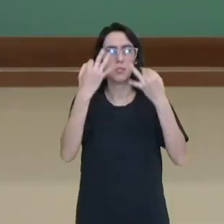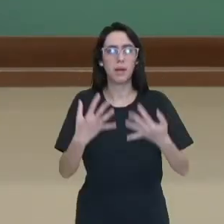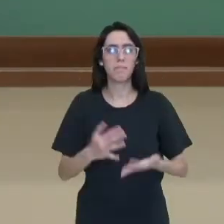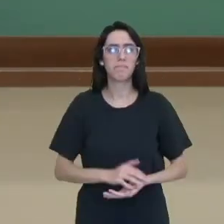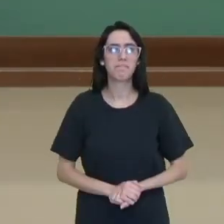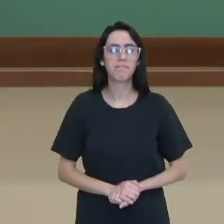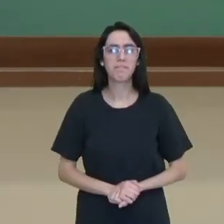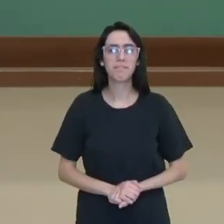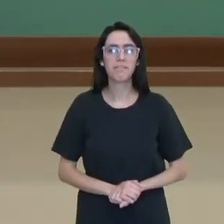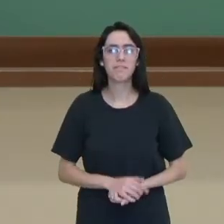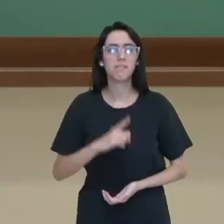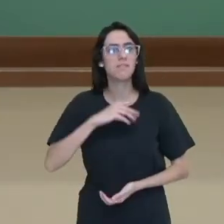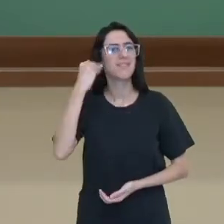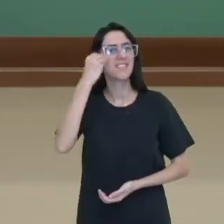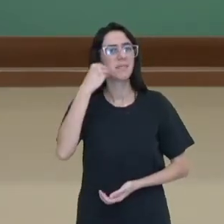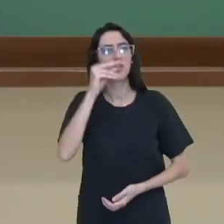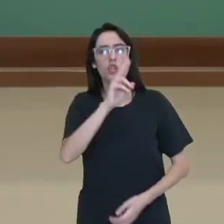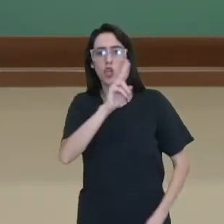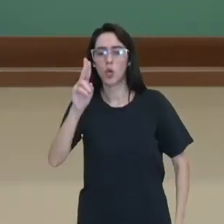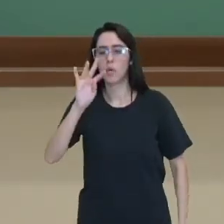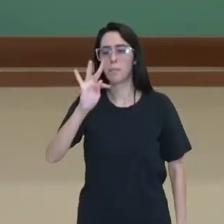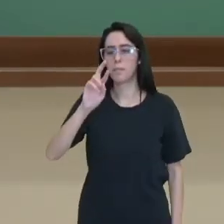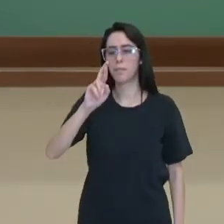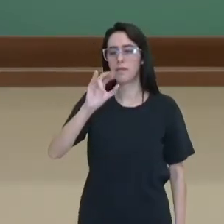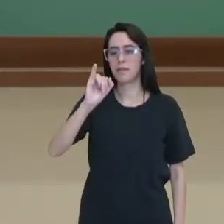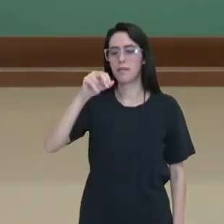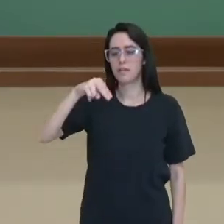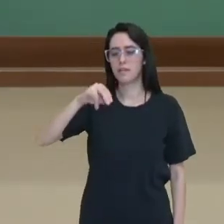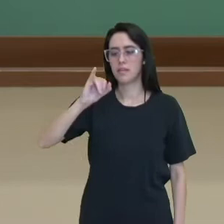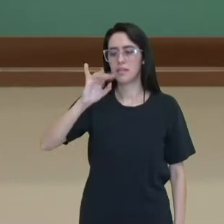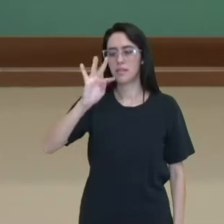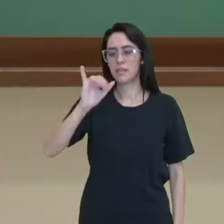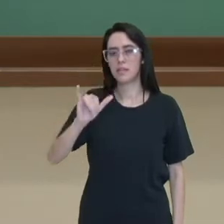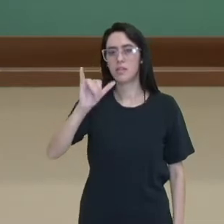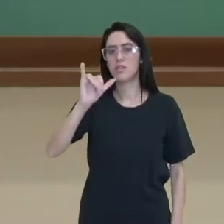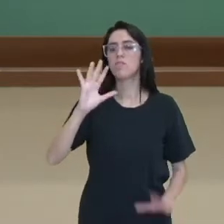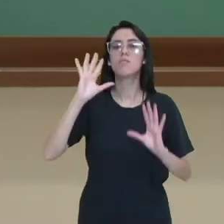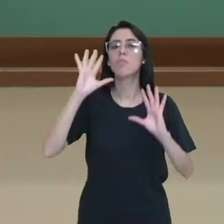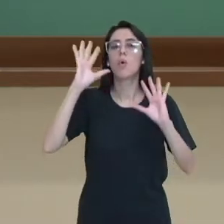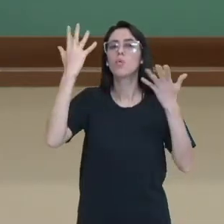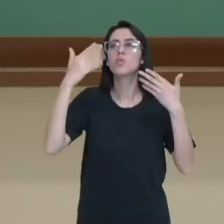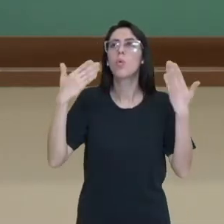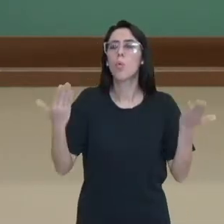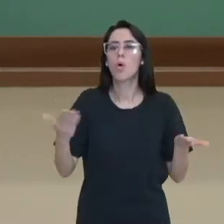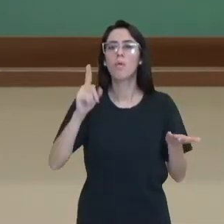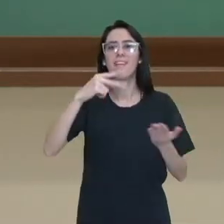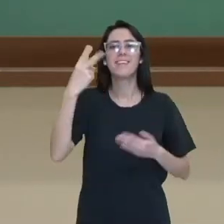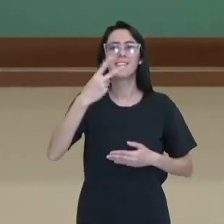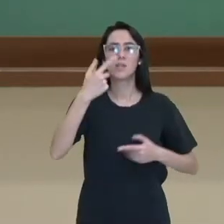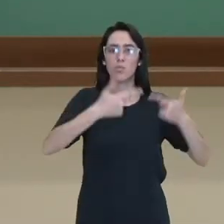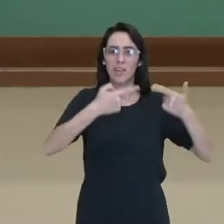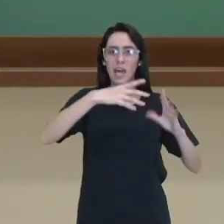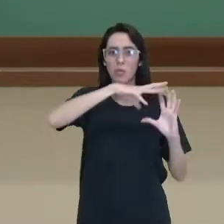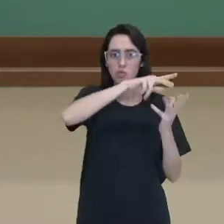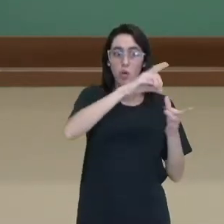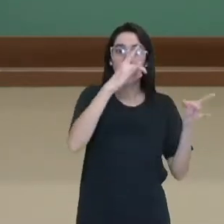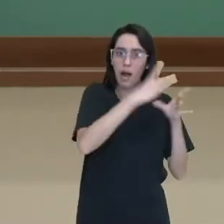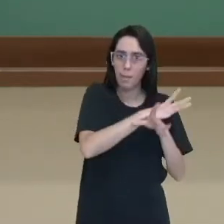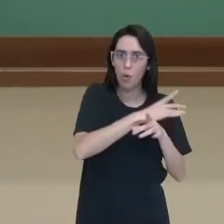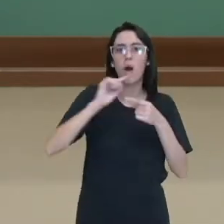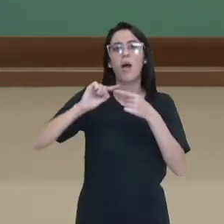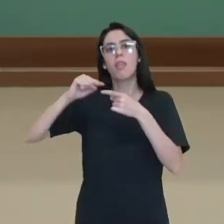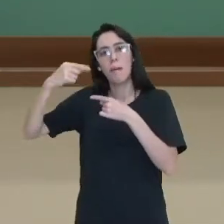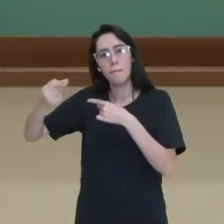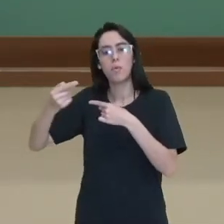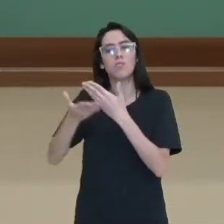A experiência Trinity ela vai acontecer logo após o final da Segunda Guerra Mundial. Foi o primeiro